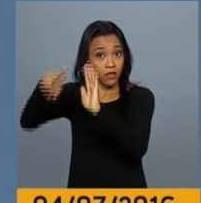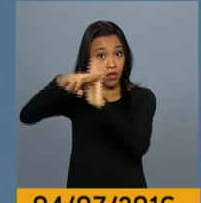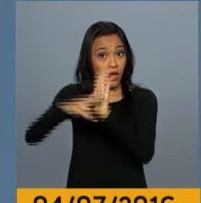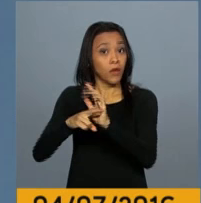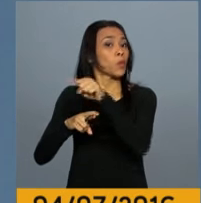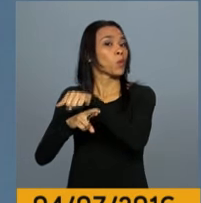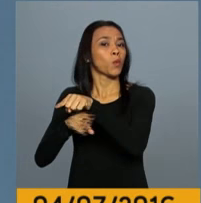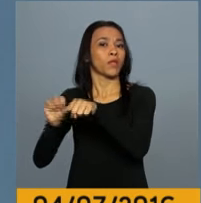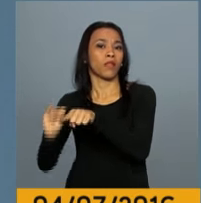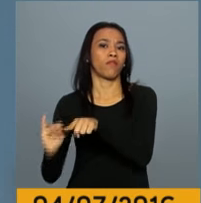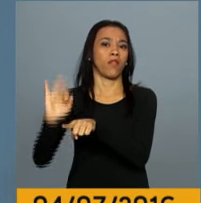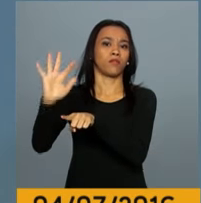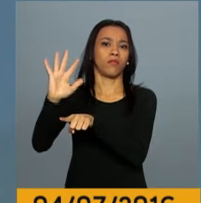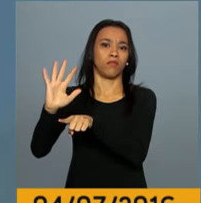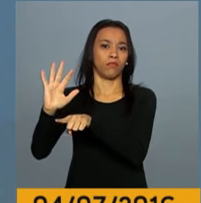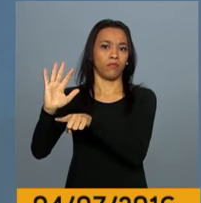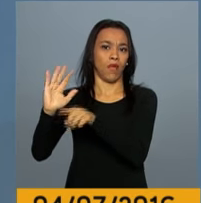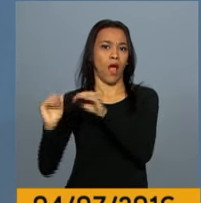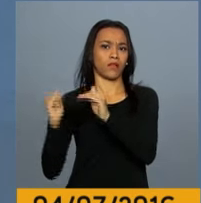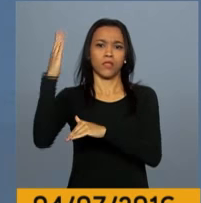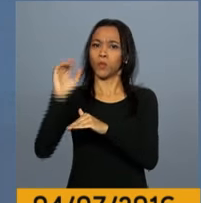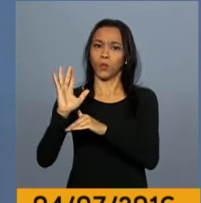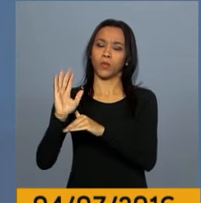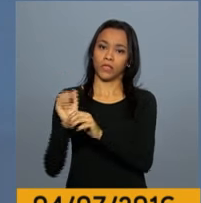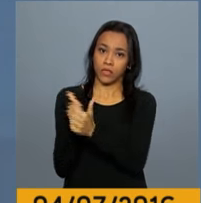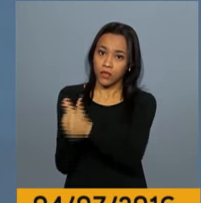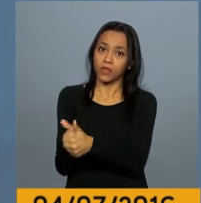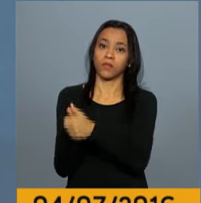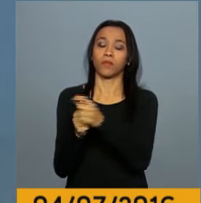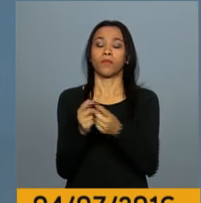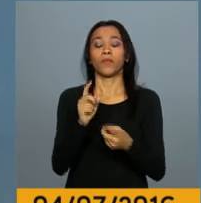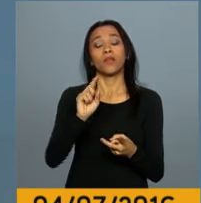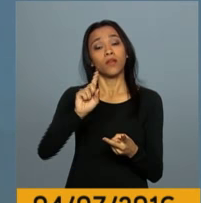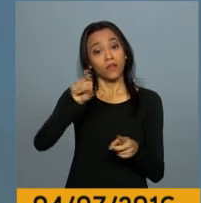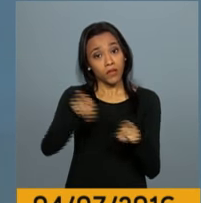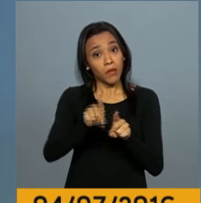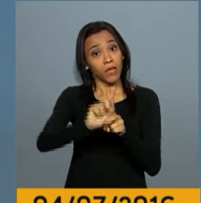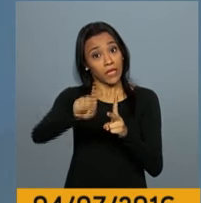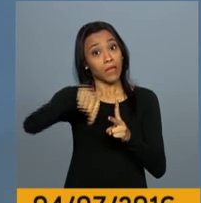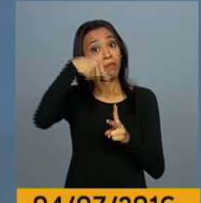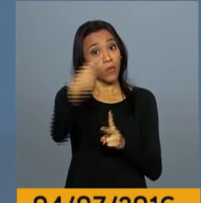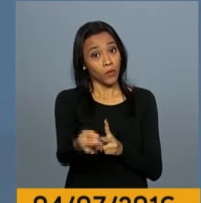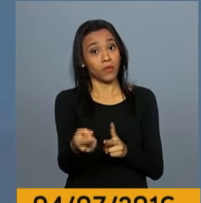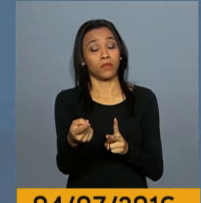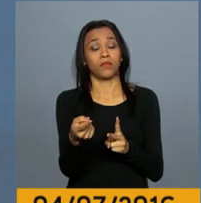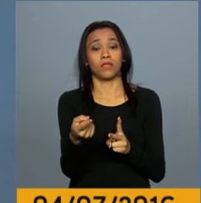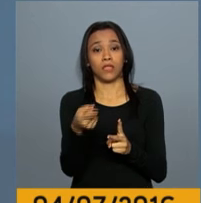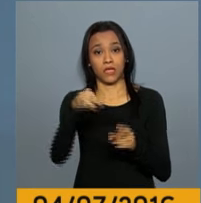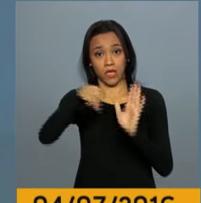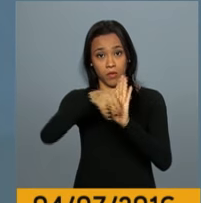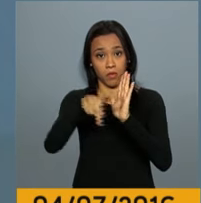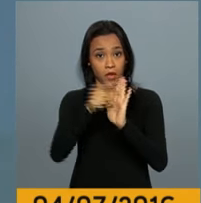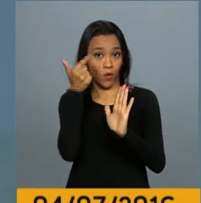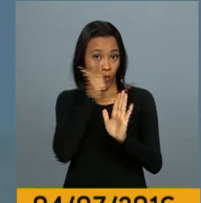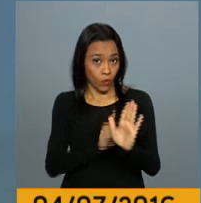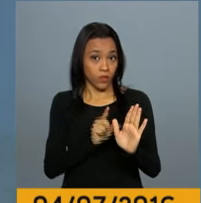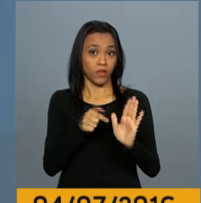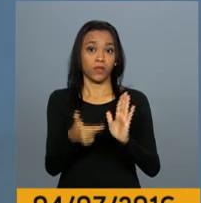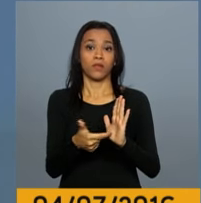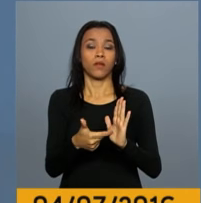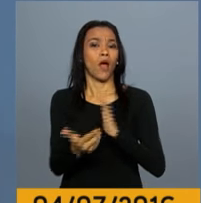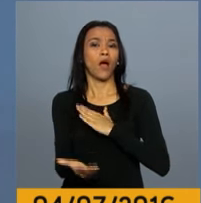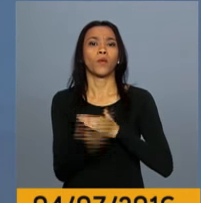inflação. E, posteriormente, para dar um exemplo da consequência desta medida, é que nós